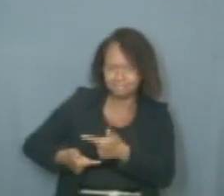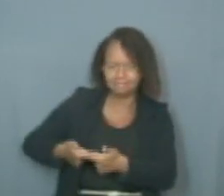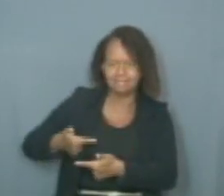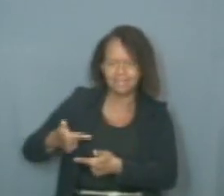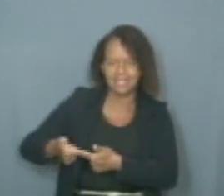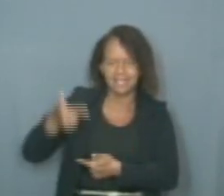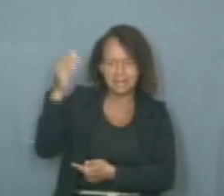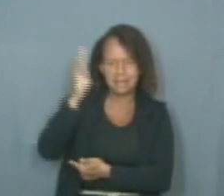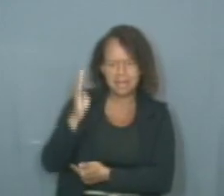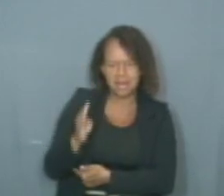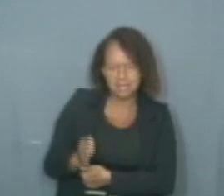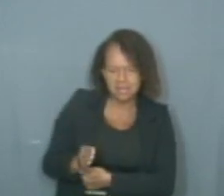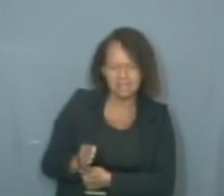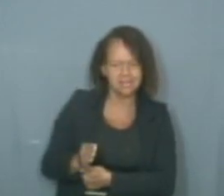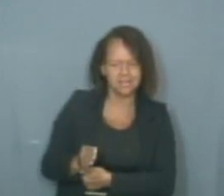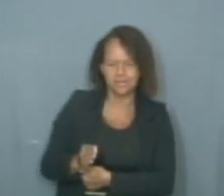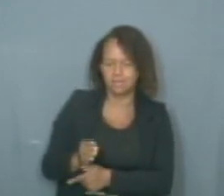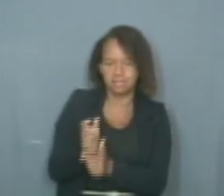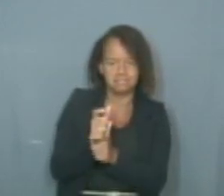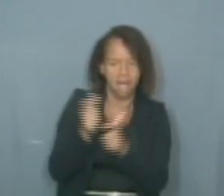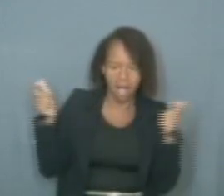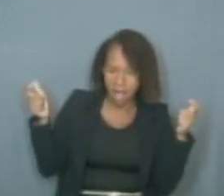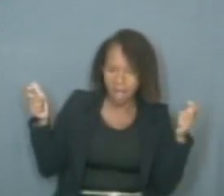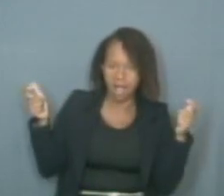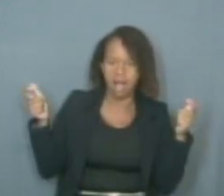neste país, é enorme.